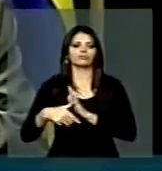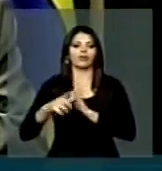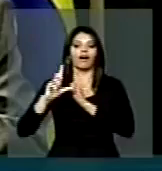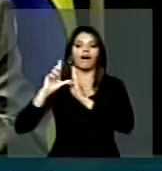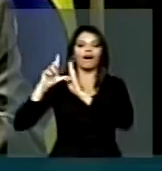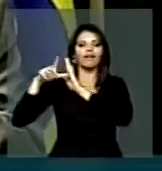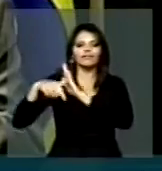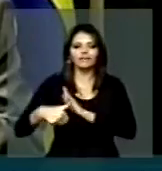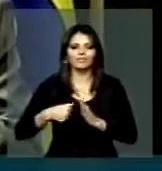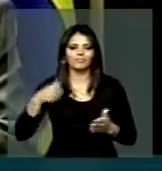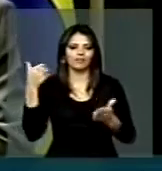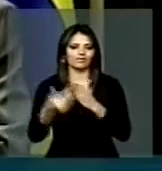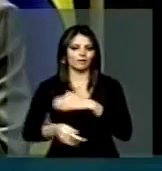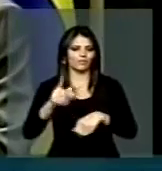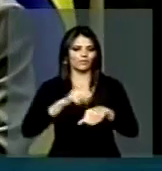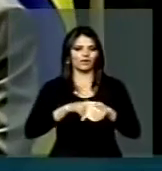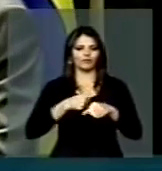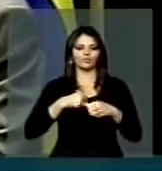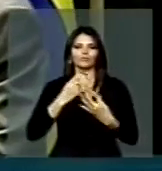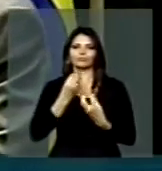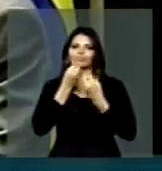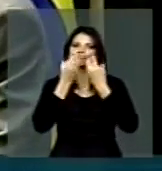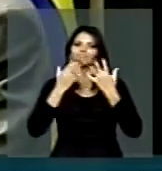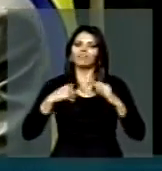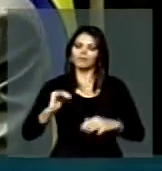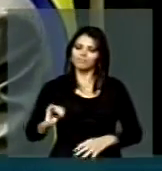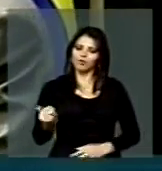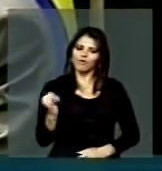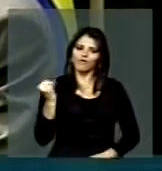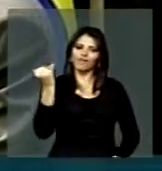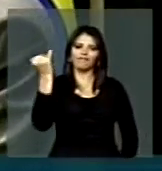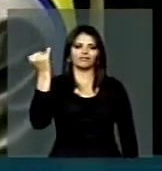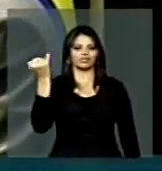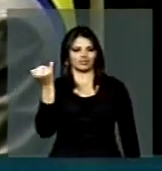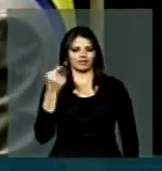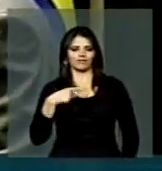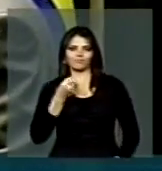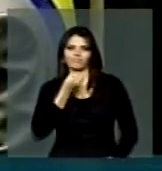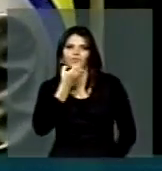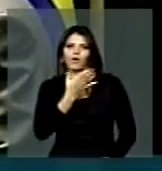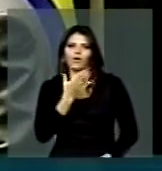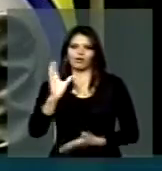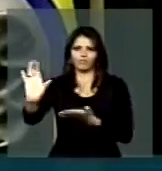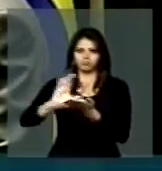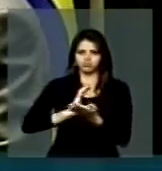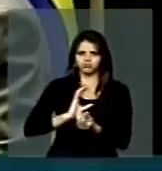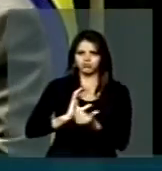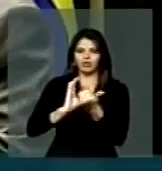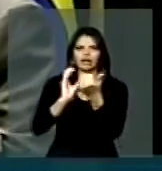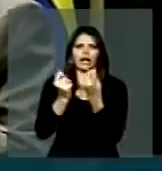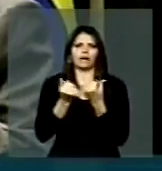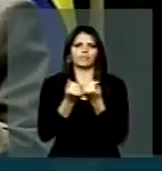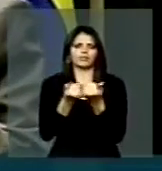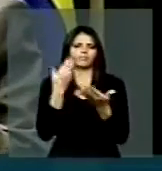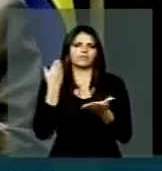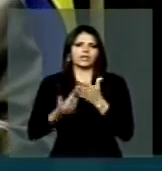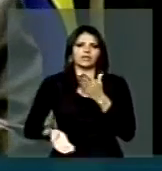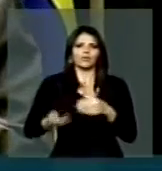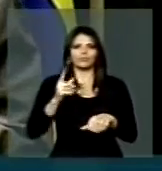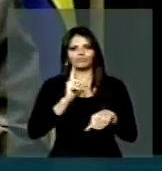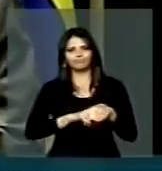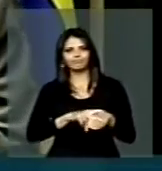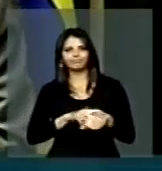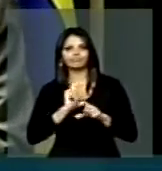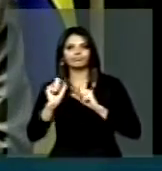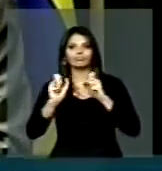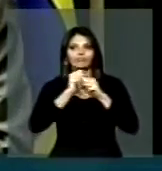atrasados e perdemos o momento da bonança, perdemos o momento da fartura de capitais, perdemos o momento em